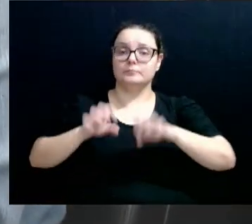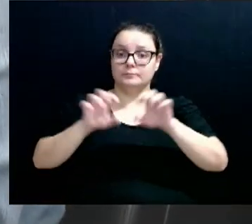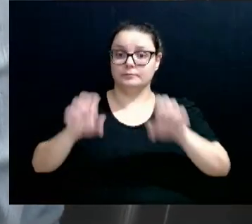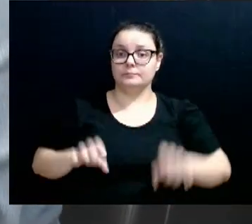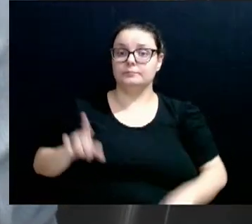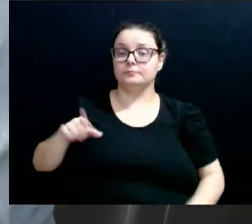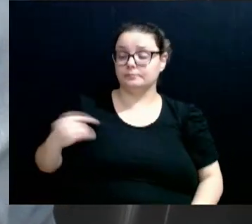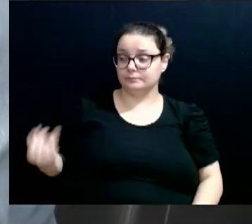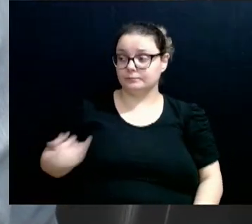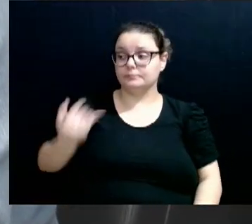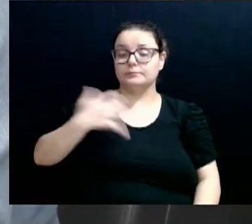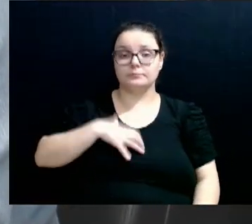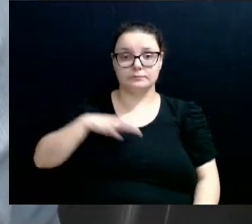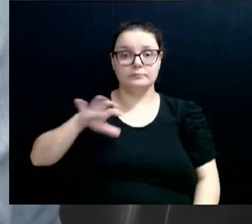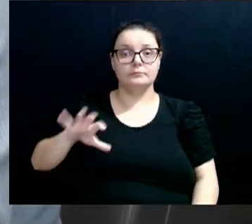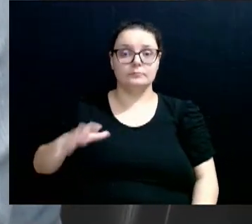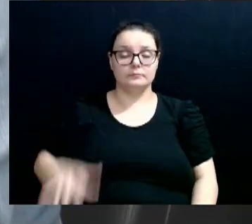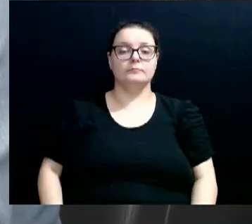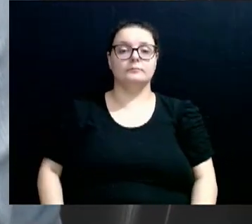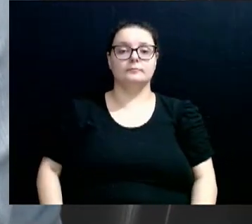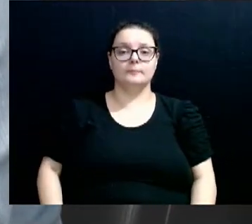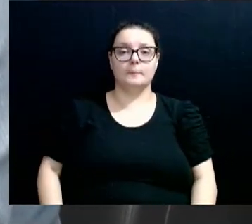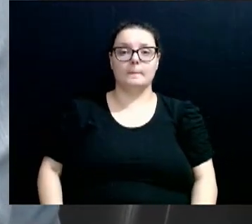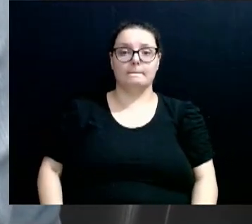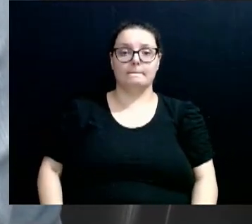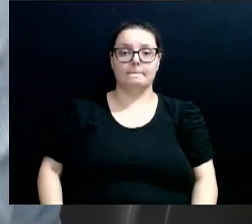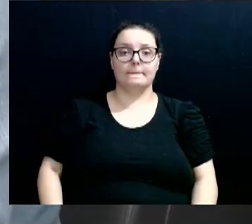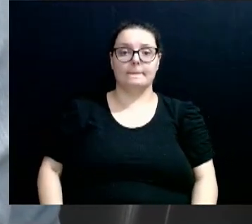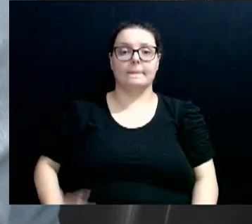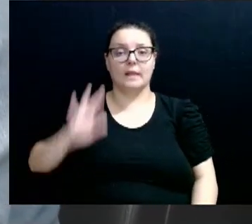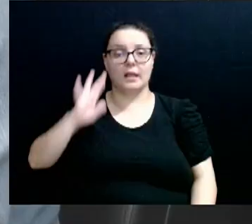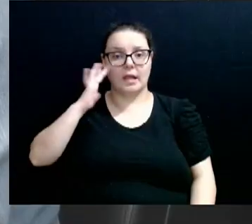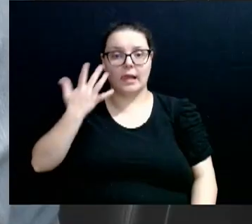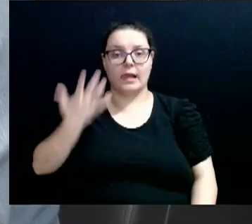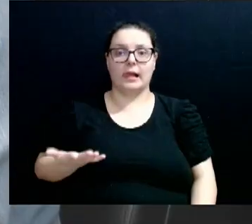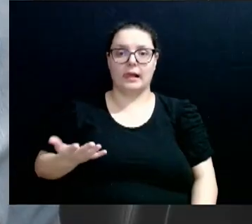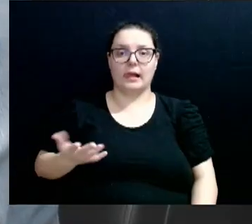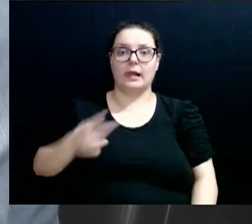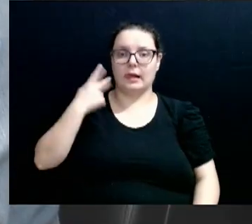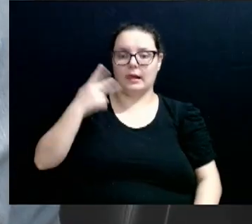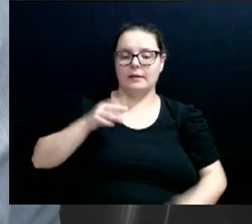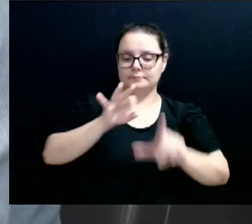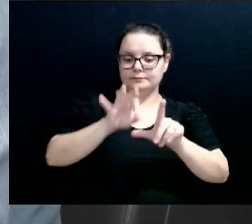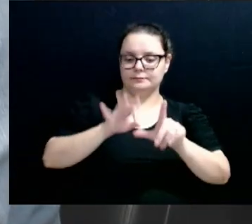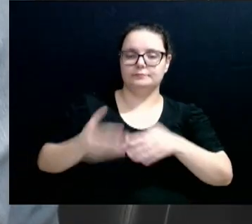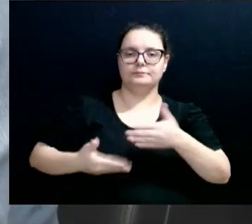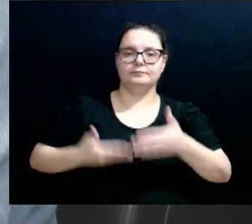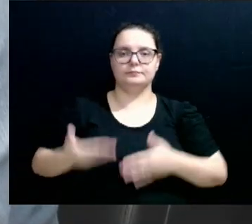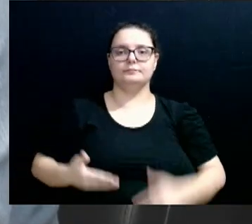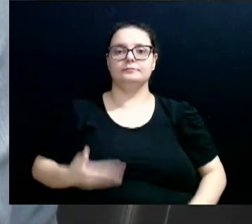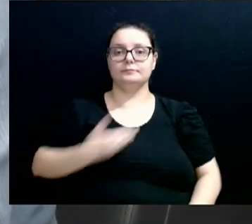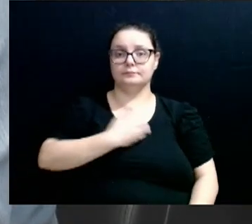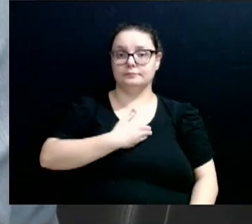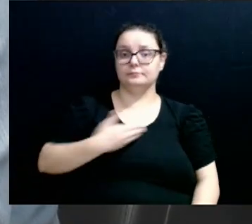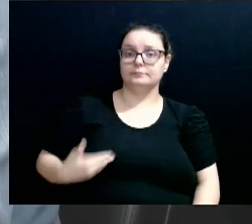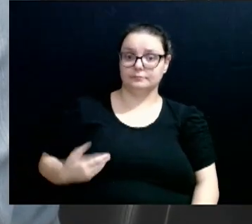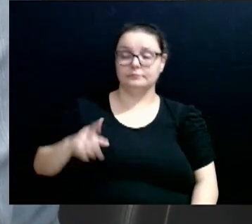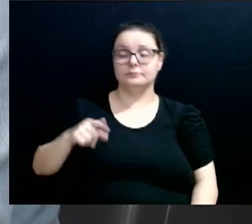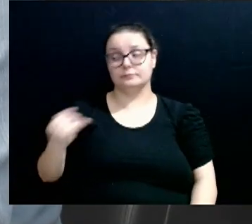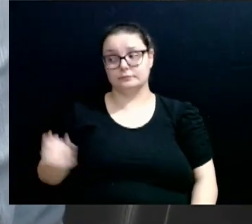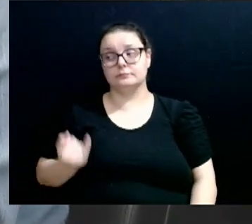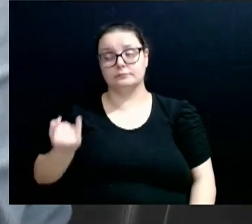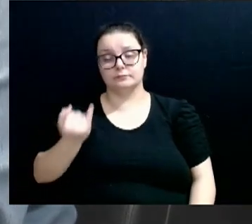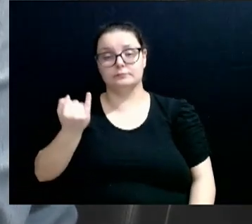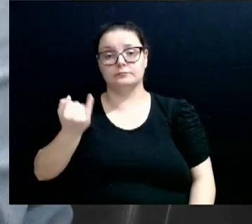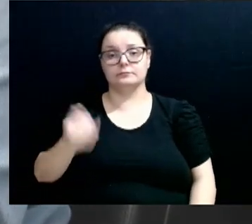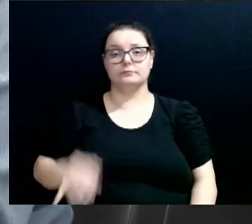assim. E eu acho que a política de cotas também no serviço público é fundamental, porque